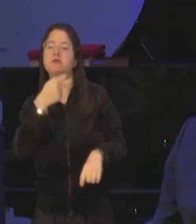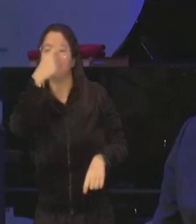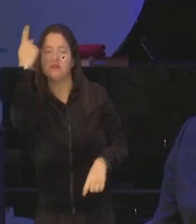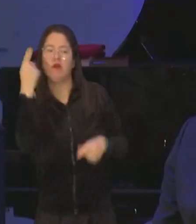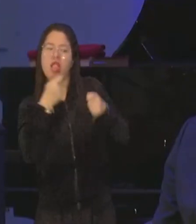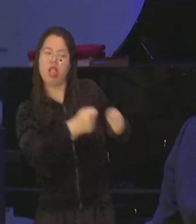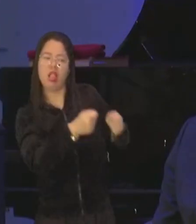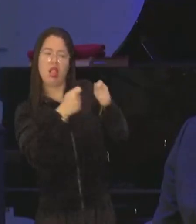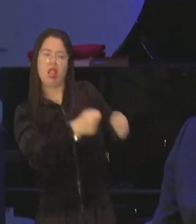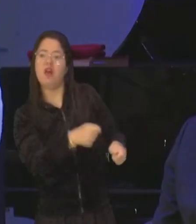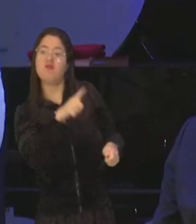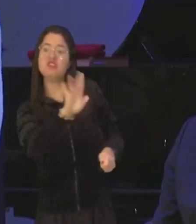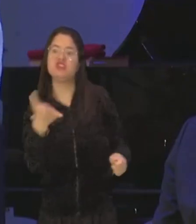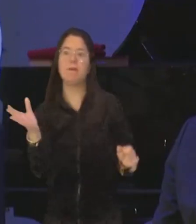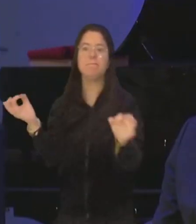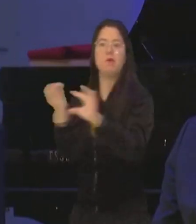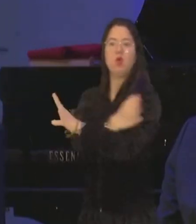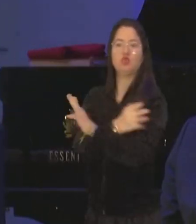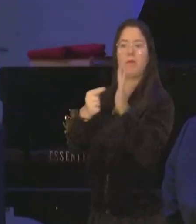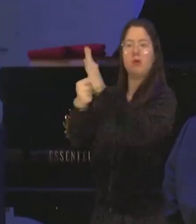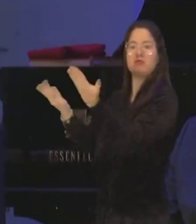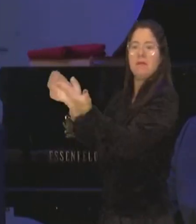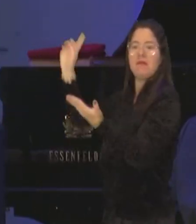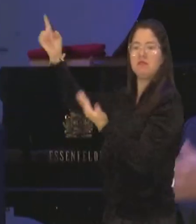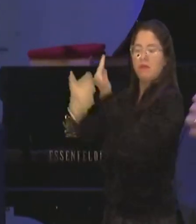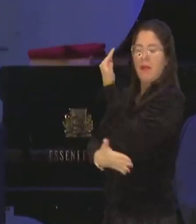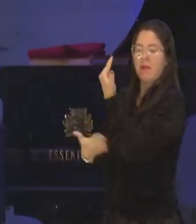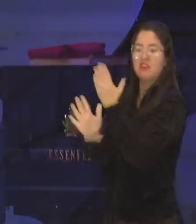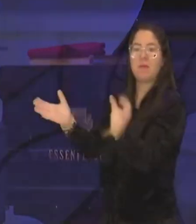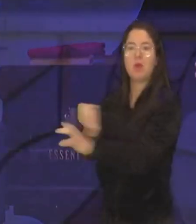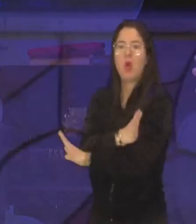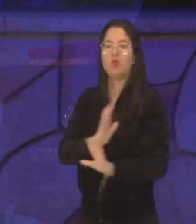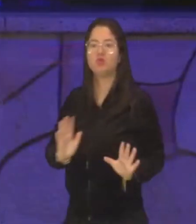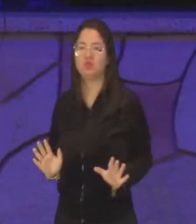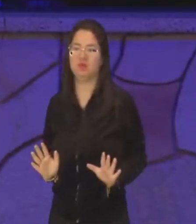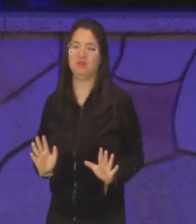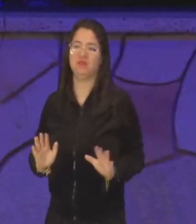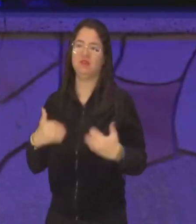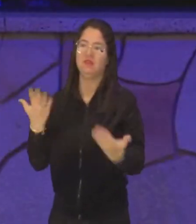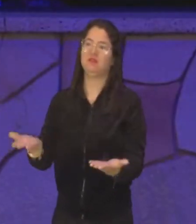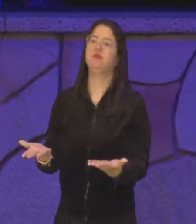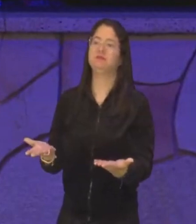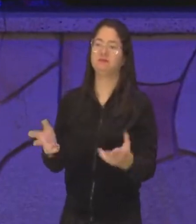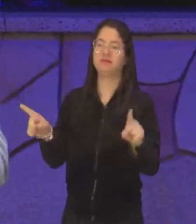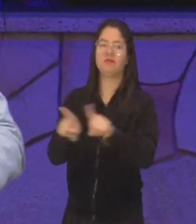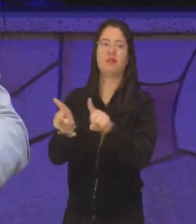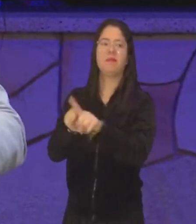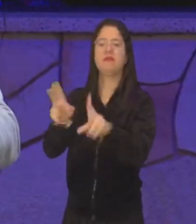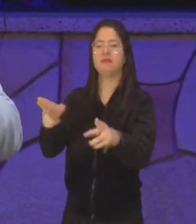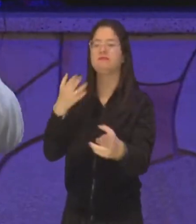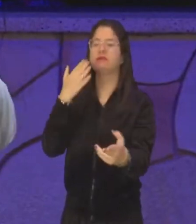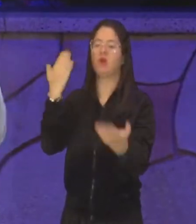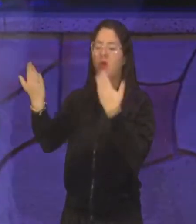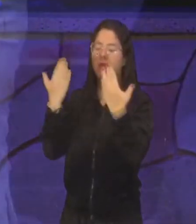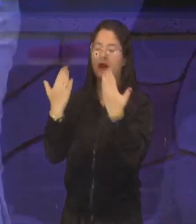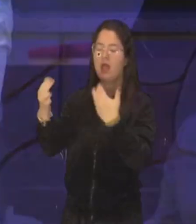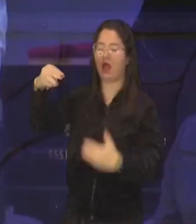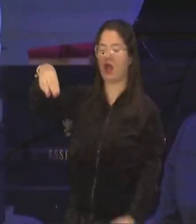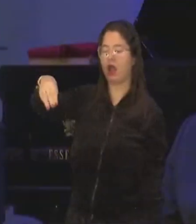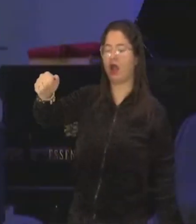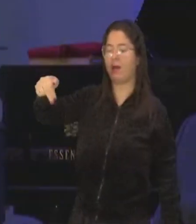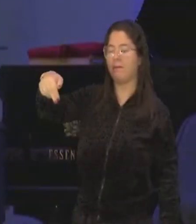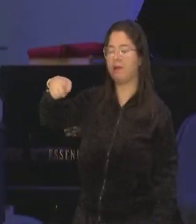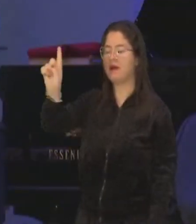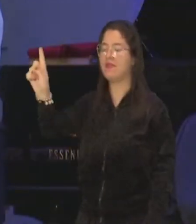própria presença de Cristo, o alimento que é a palavra de Deus, todos os dias conferindo a palavra de Deus, apegado à palavra